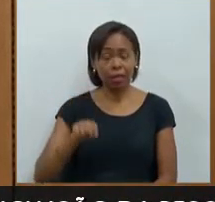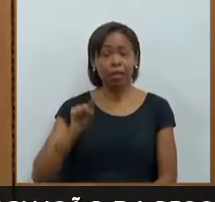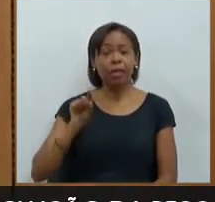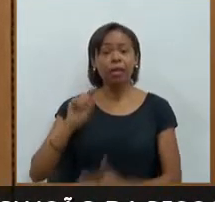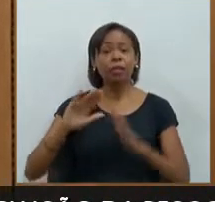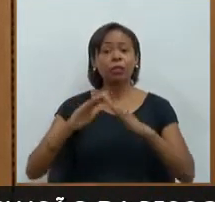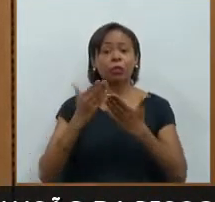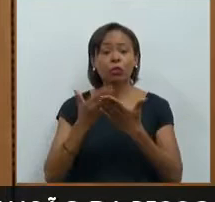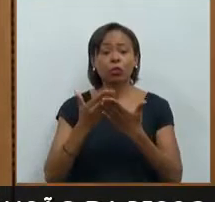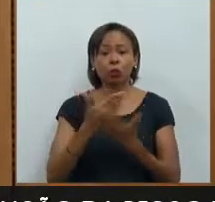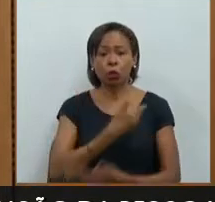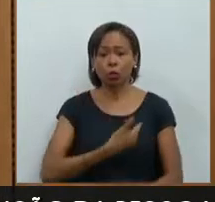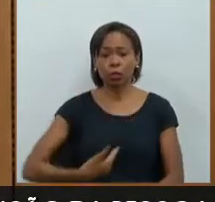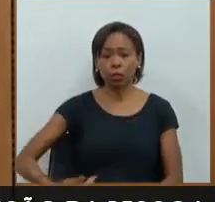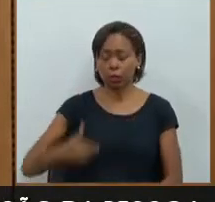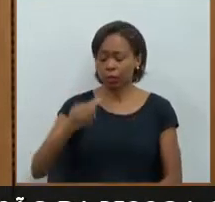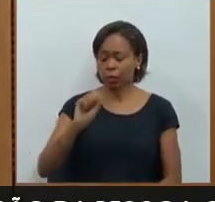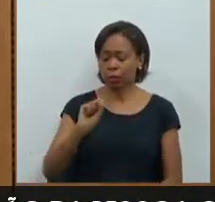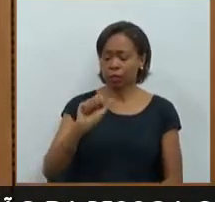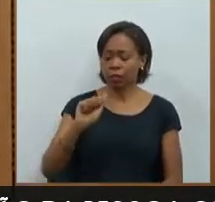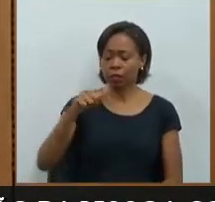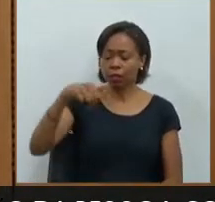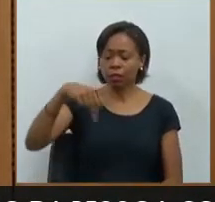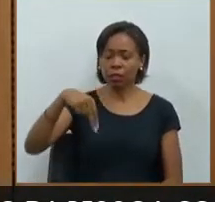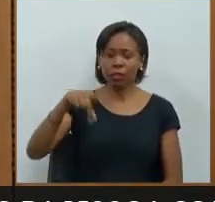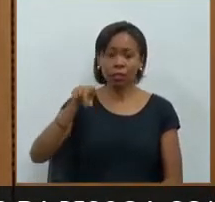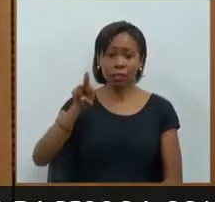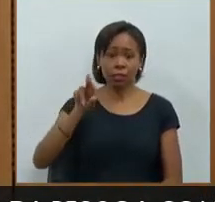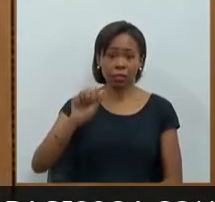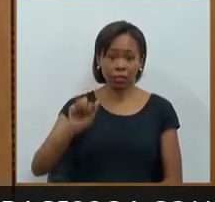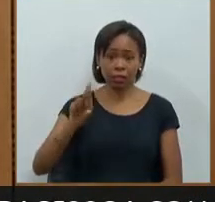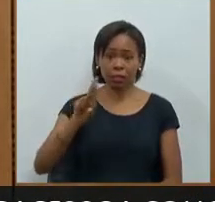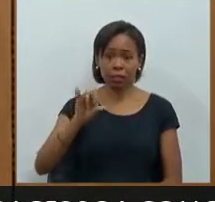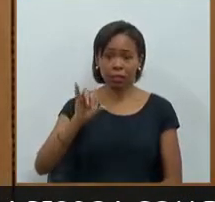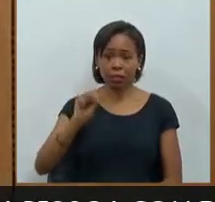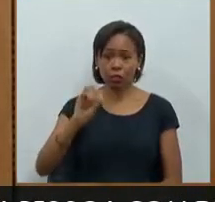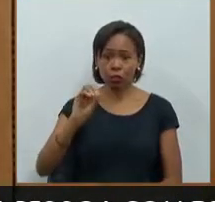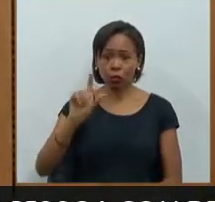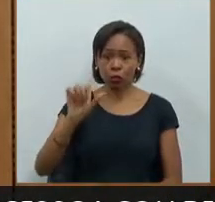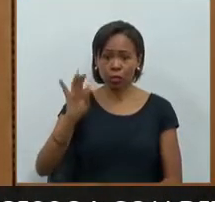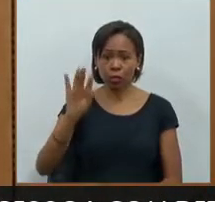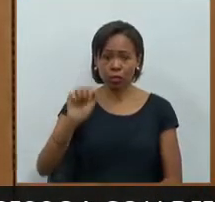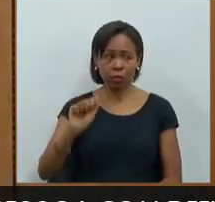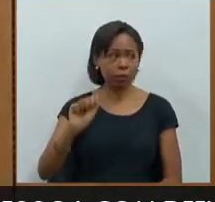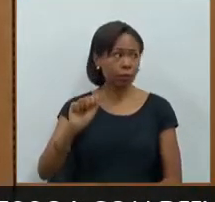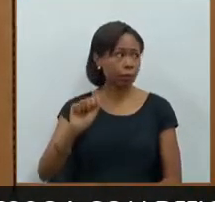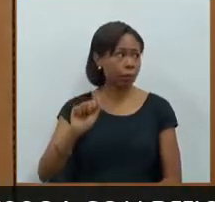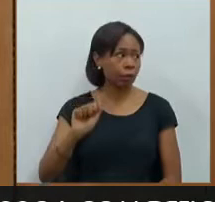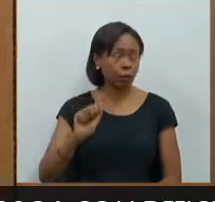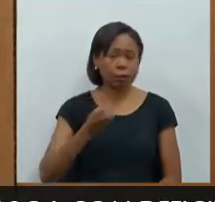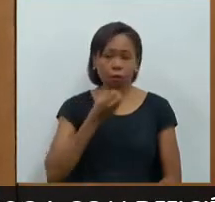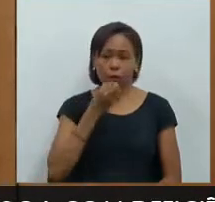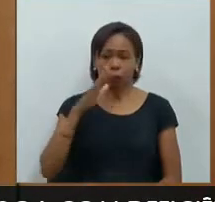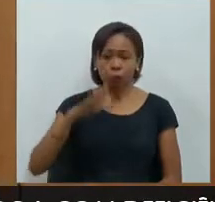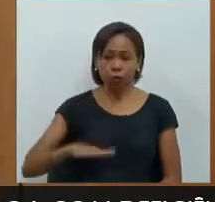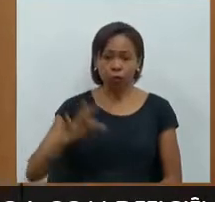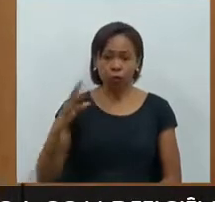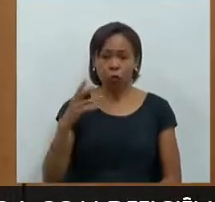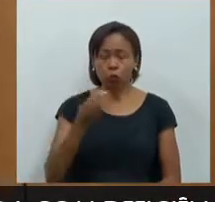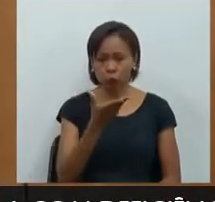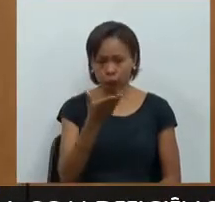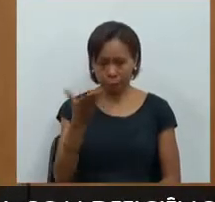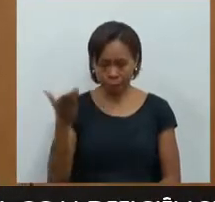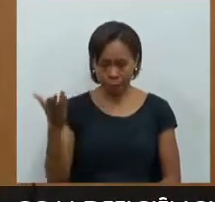Escola Estadual Sandra Risoleta de Lima, Hauac. Boa tarde a todos.